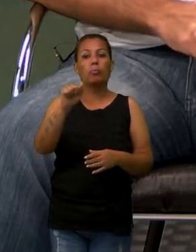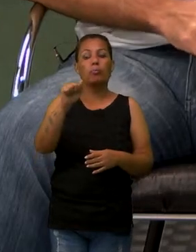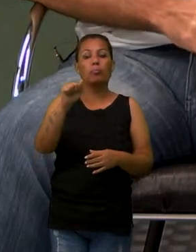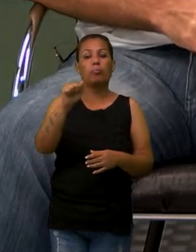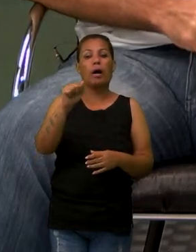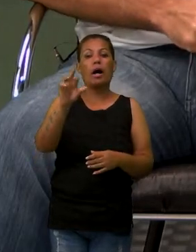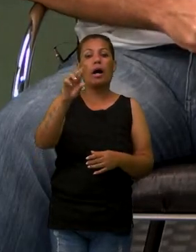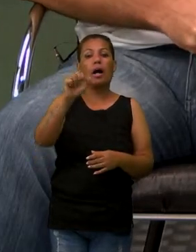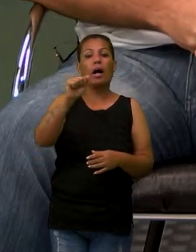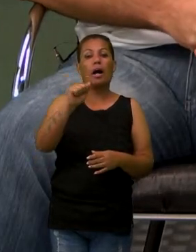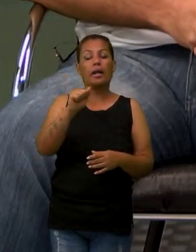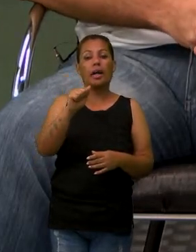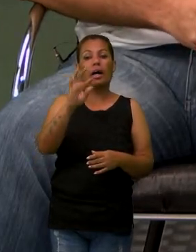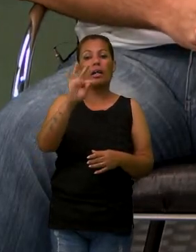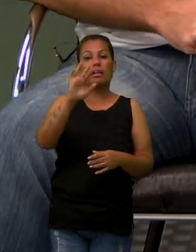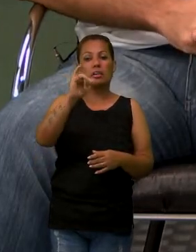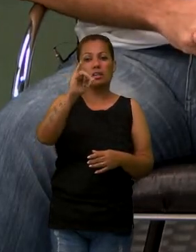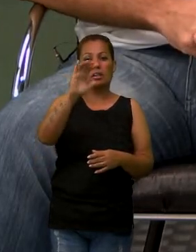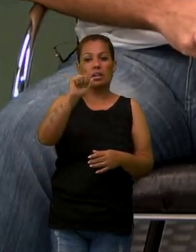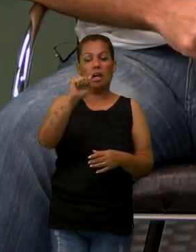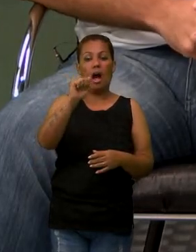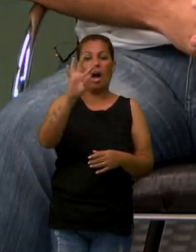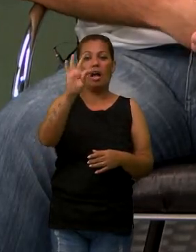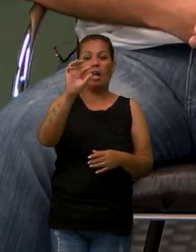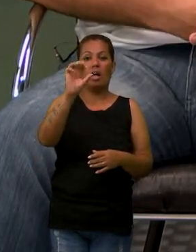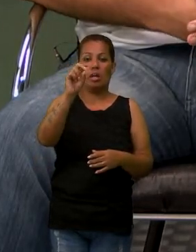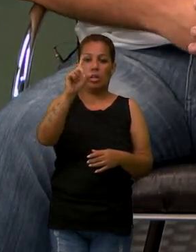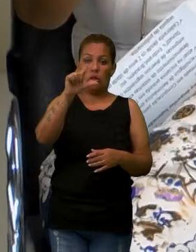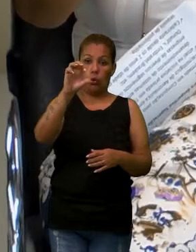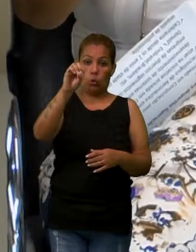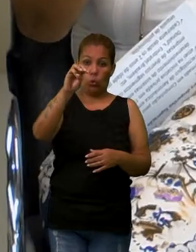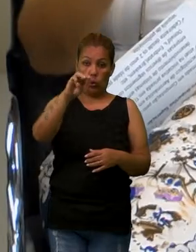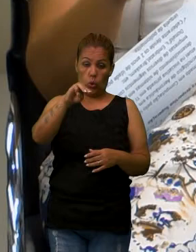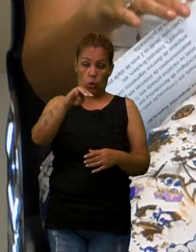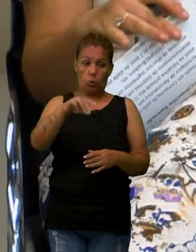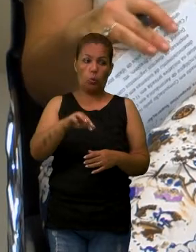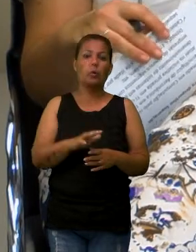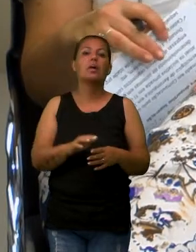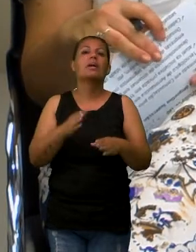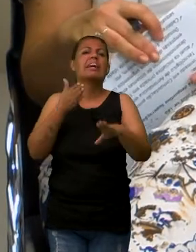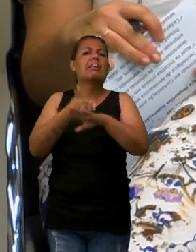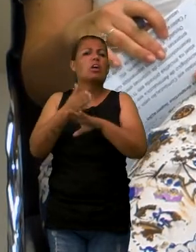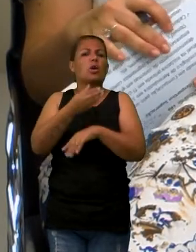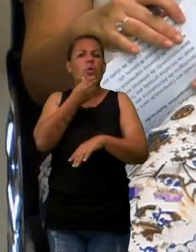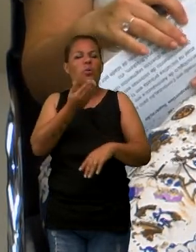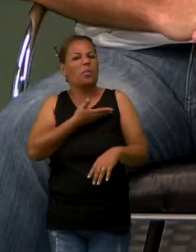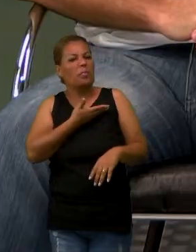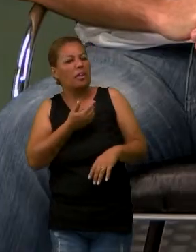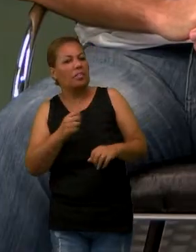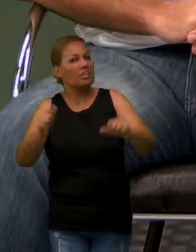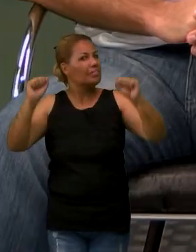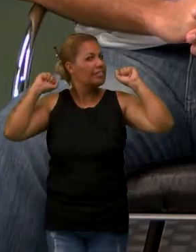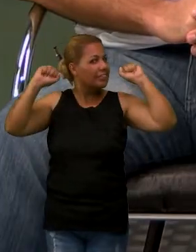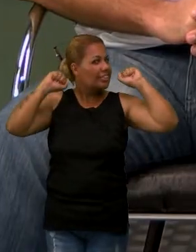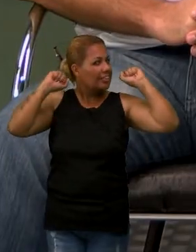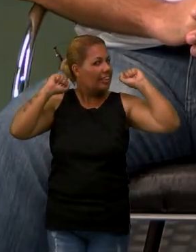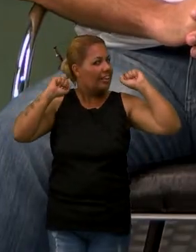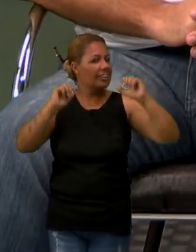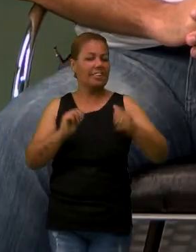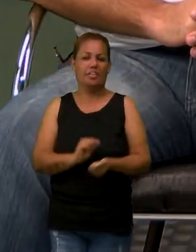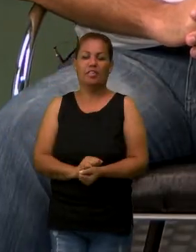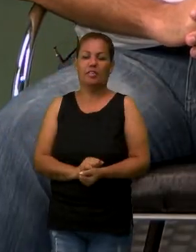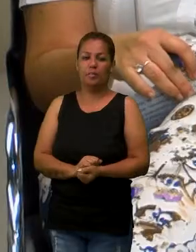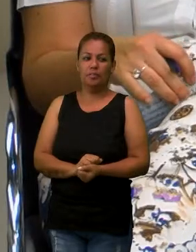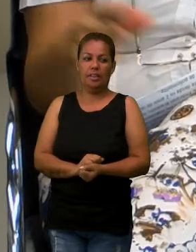como é que chama para o triathlon que o banho eo aranha e que o aranha vai participar com isso chamo com ele com